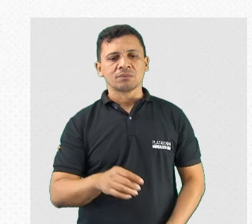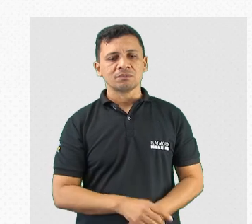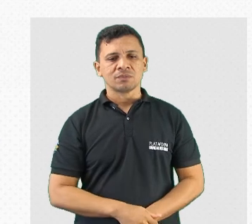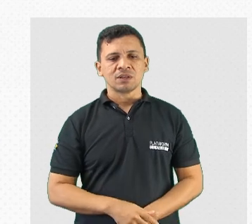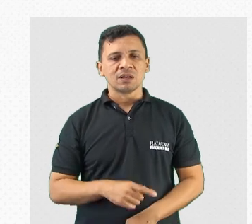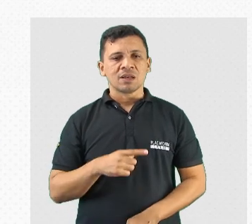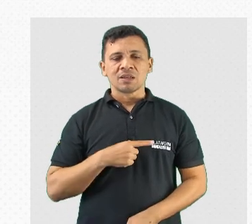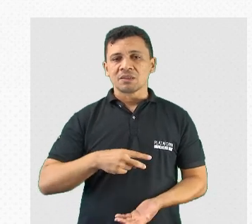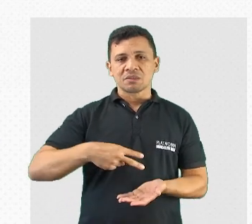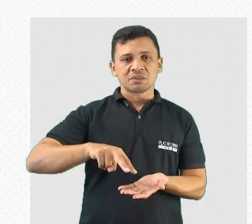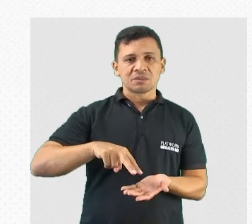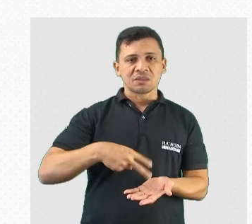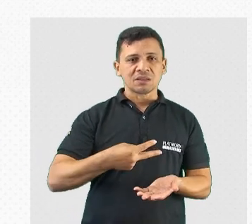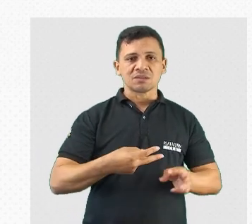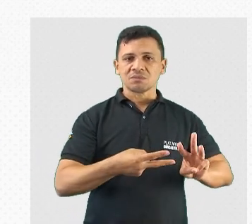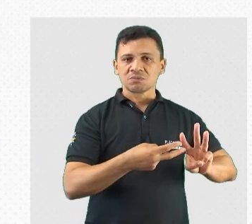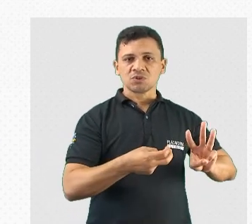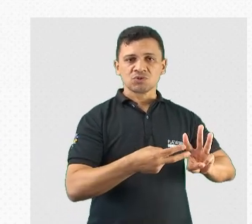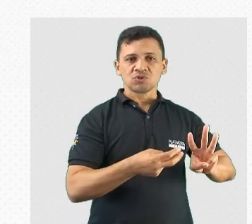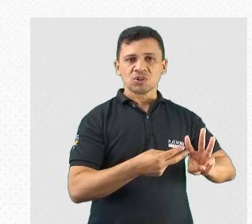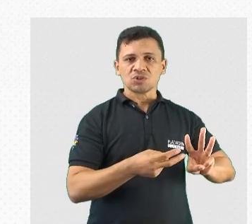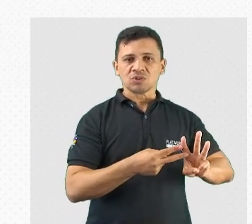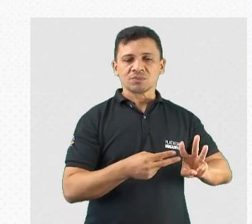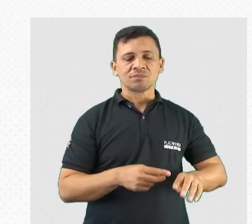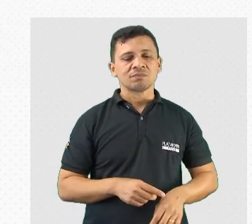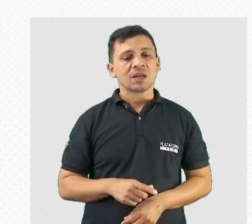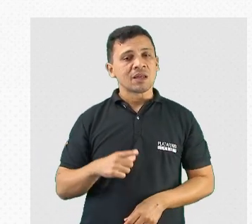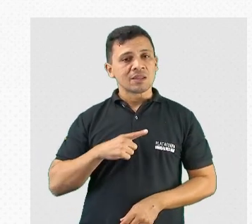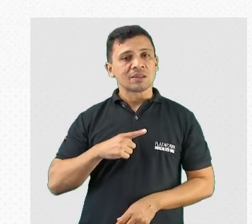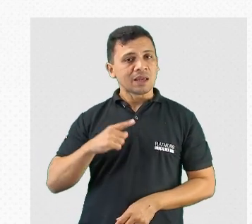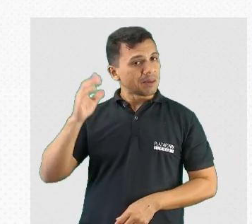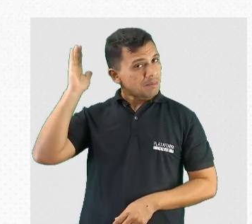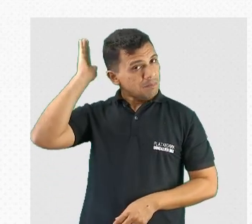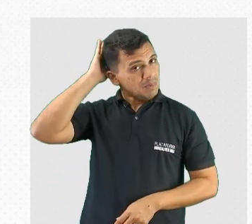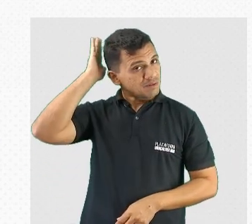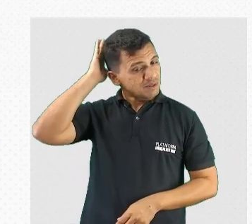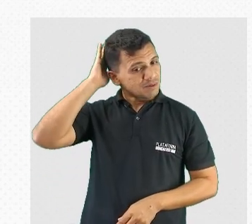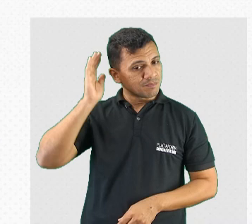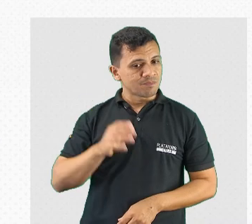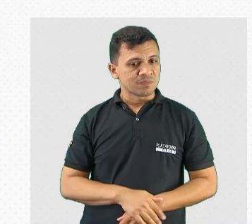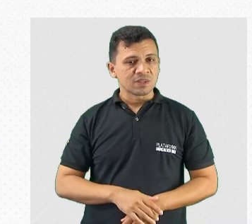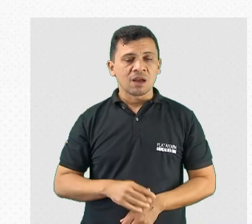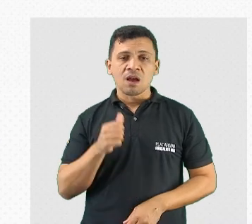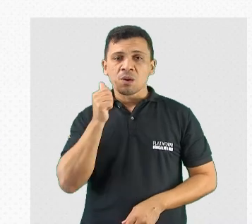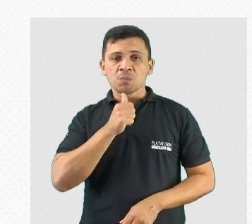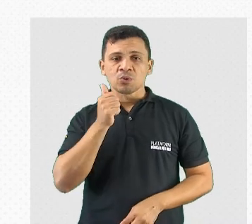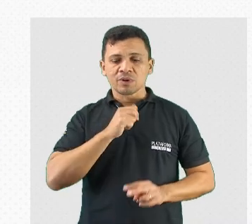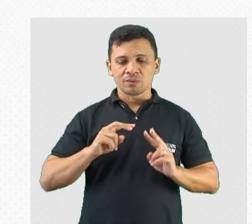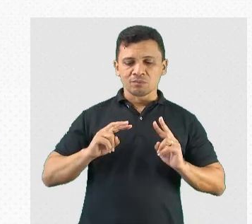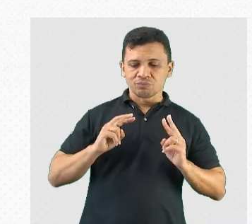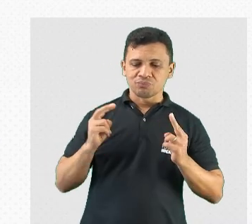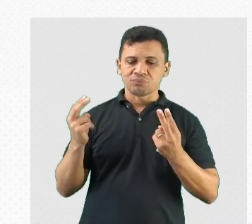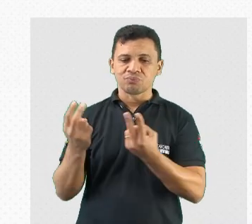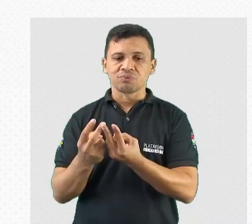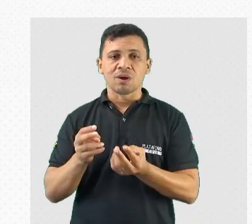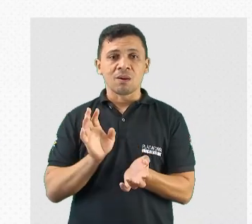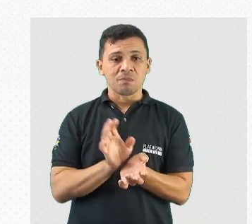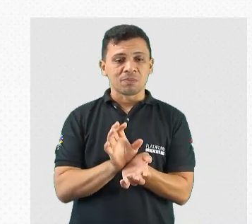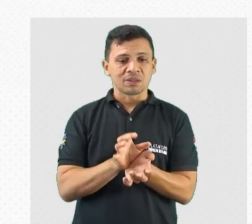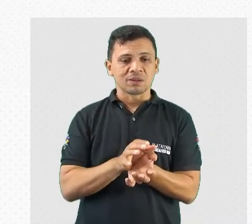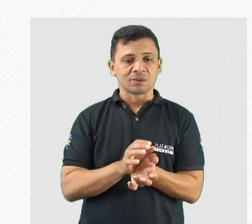indígena com estrutura africana, que é muito comum em Belém. A ciranda, dança de rodas, mulheres de pescadores em Pernambuco.